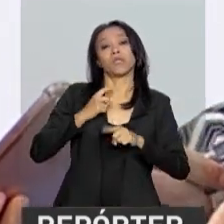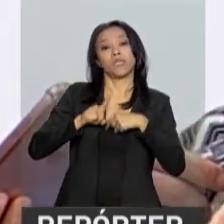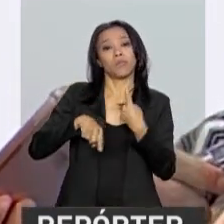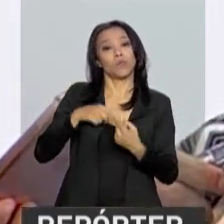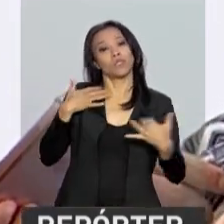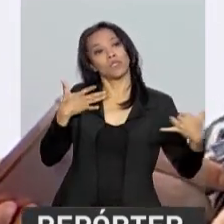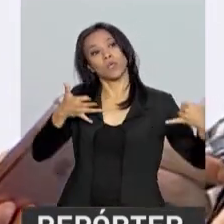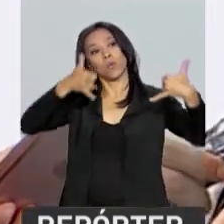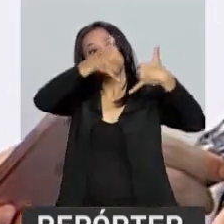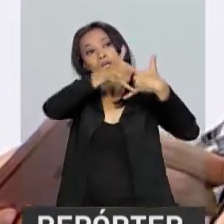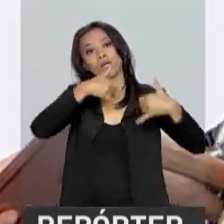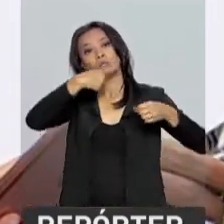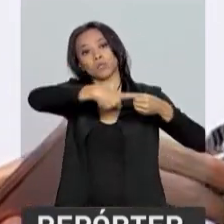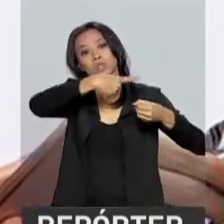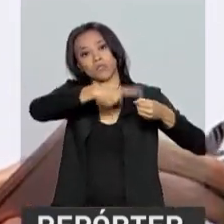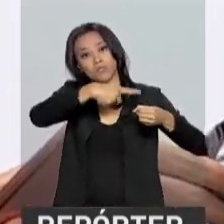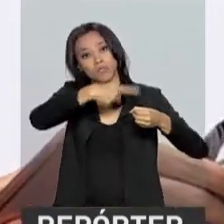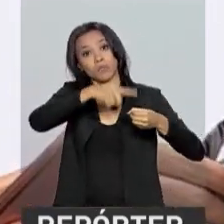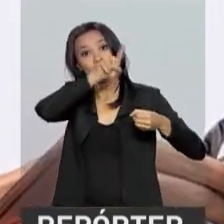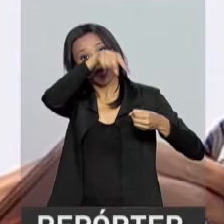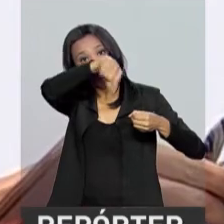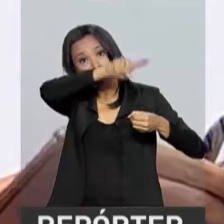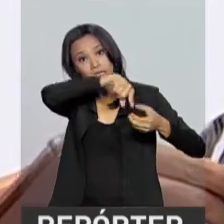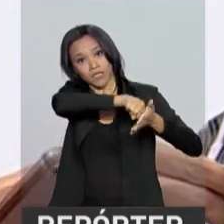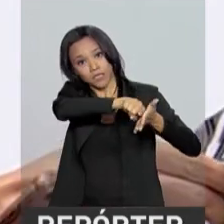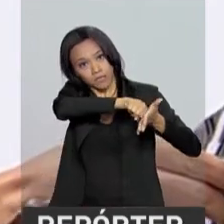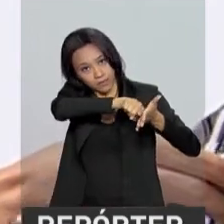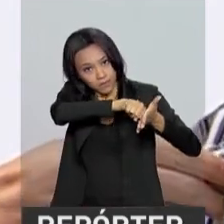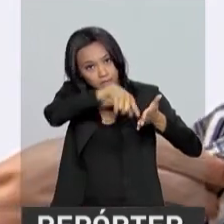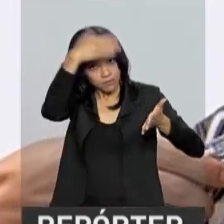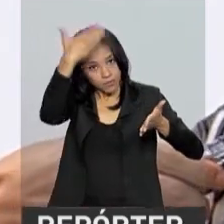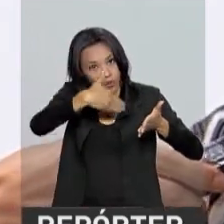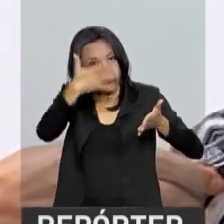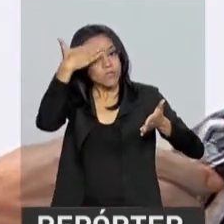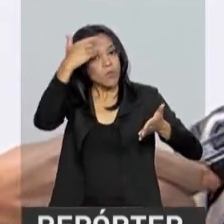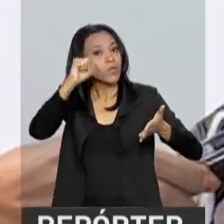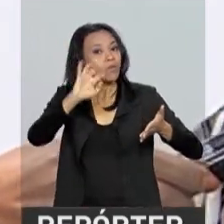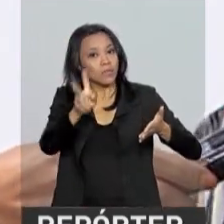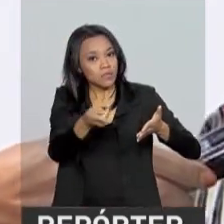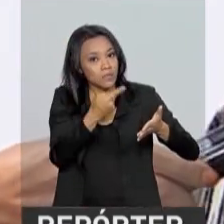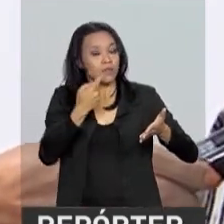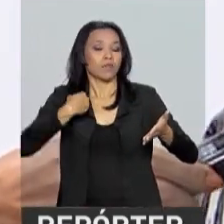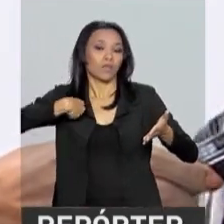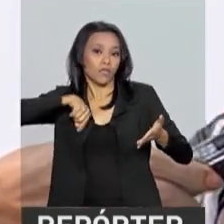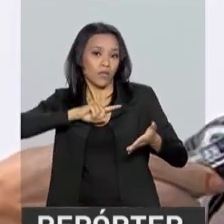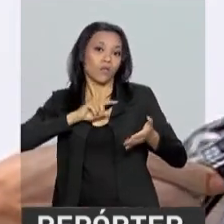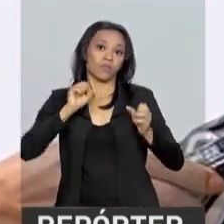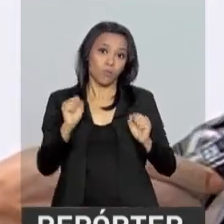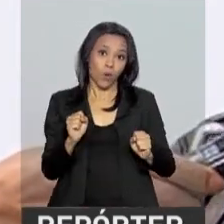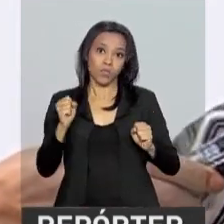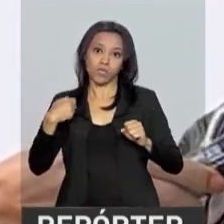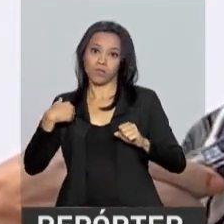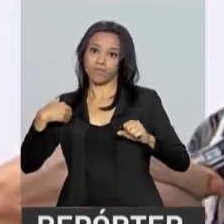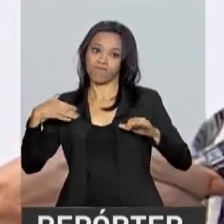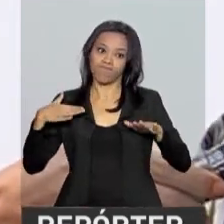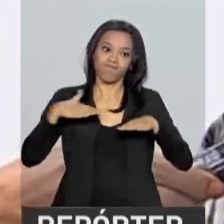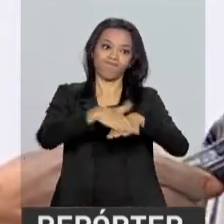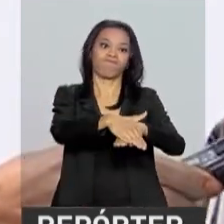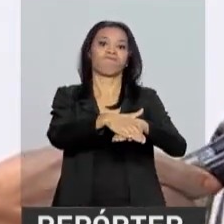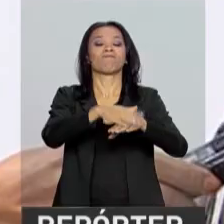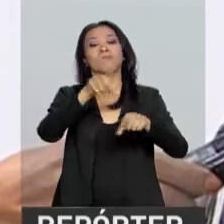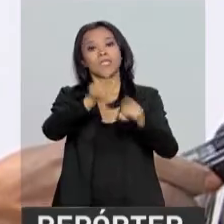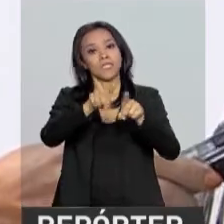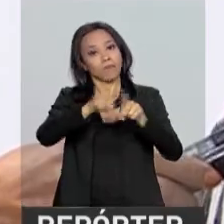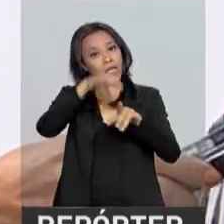municípios os estados para que as denúncias sejam apuradas no sentido de que a gente possa trabalhar tanto na repressão quanto na própria